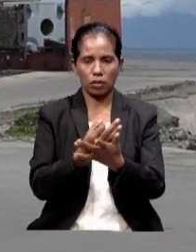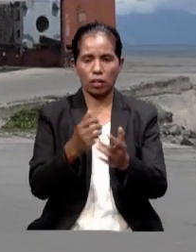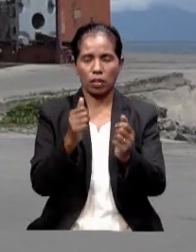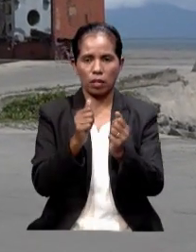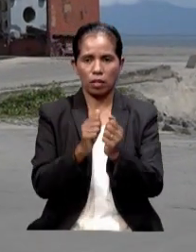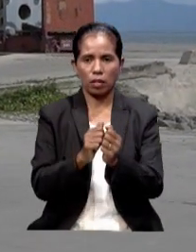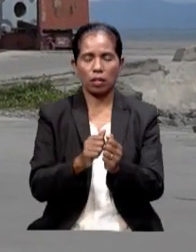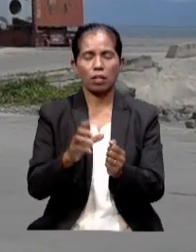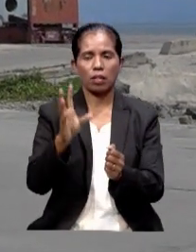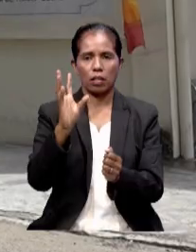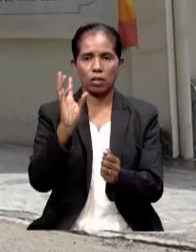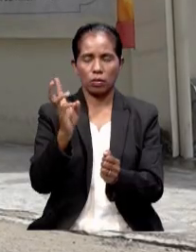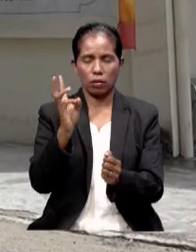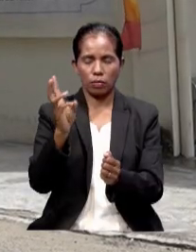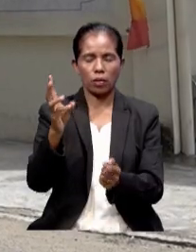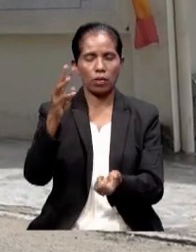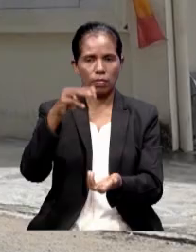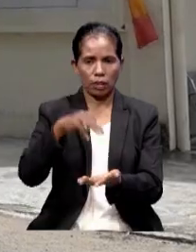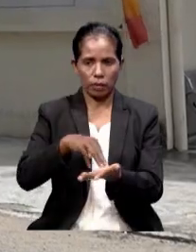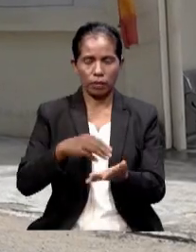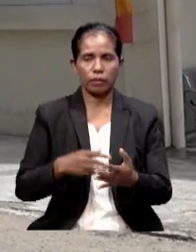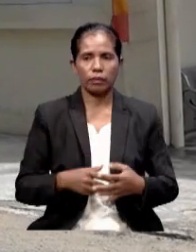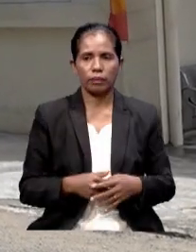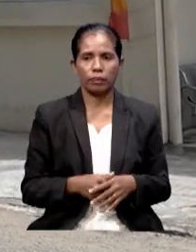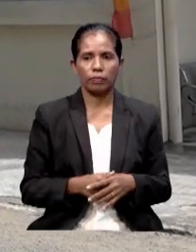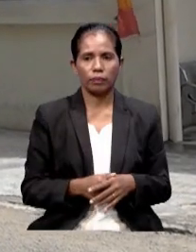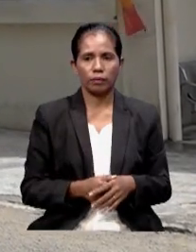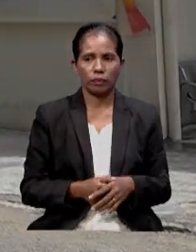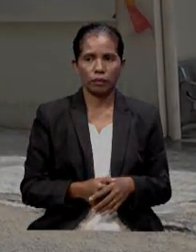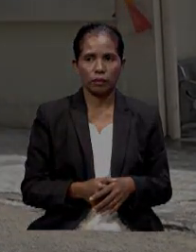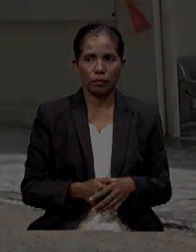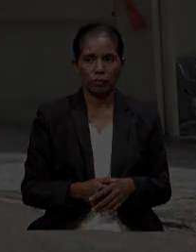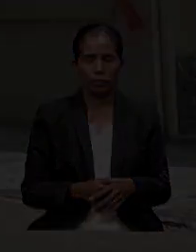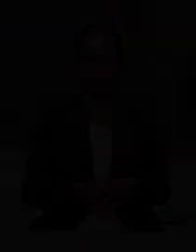americano tokon hitunulu. Leopoldina de Carvalho, David Gonçalves, GMN.